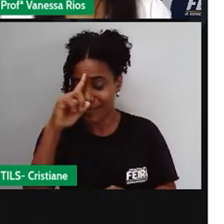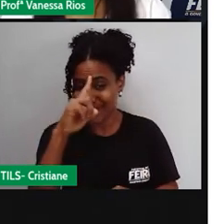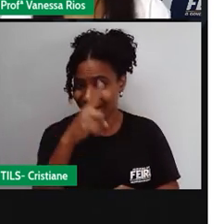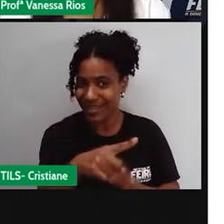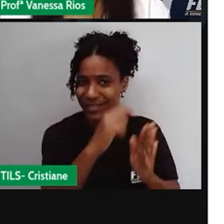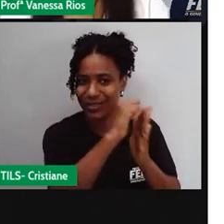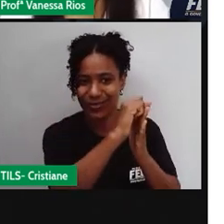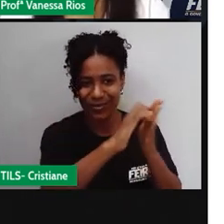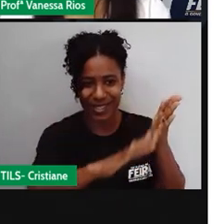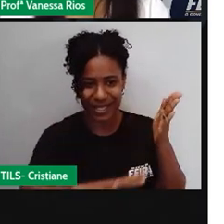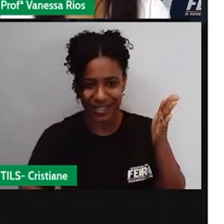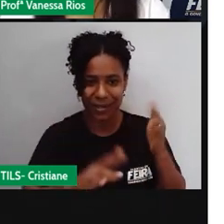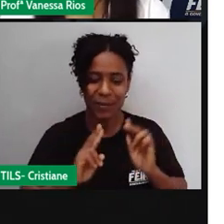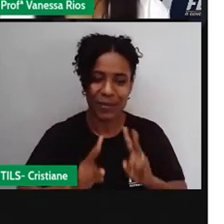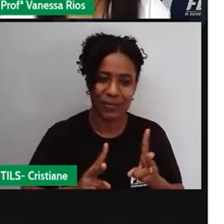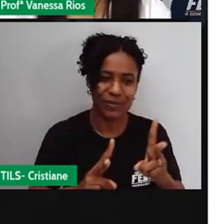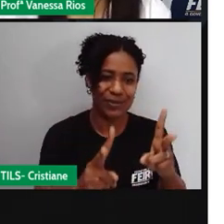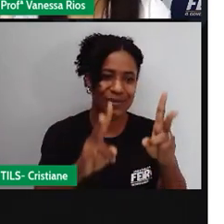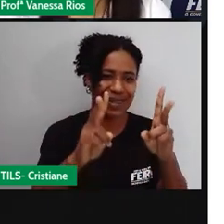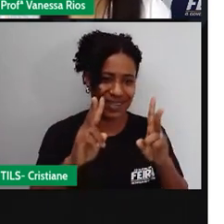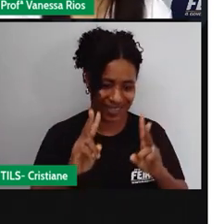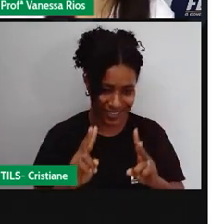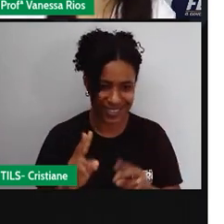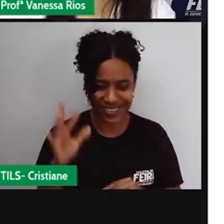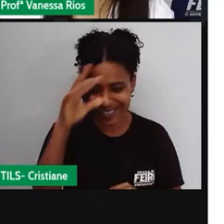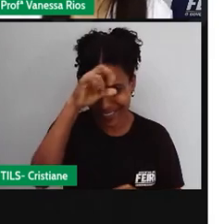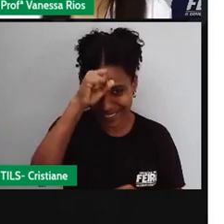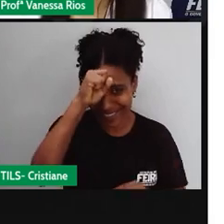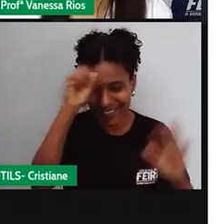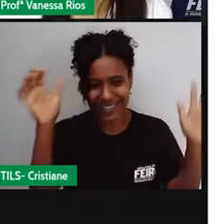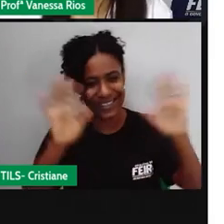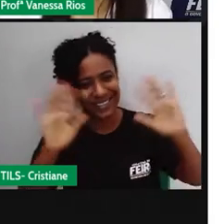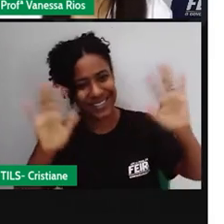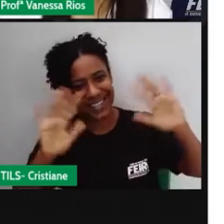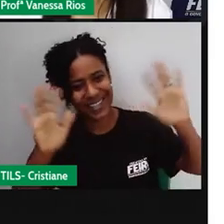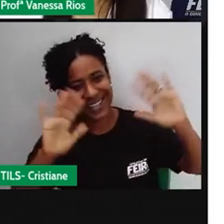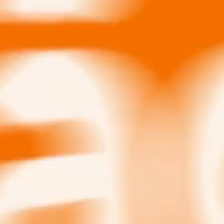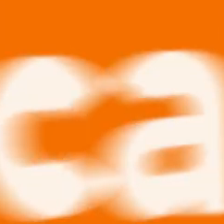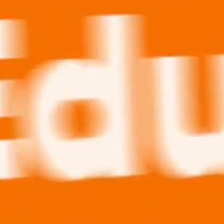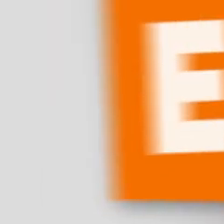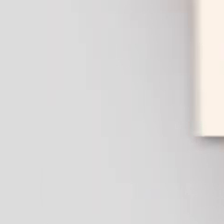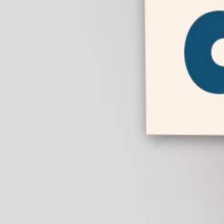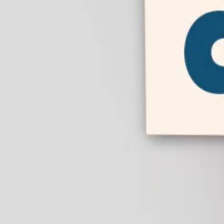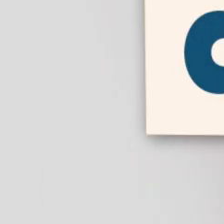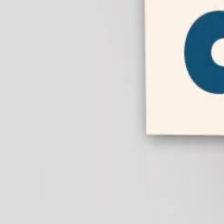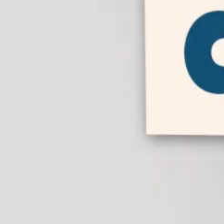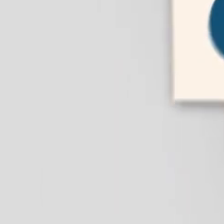dar continuidade a essa aula. E a gente se encontra. Tchau, tchau, turma.